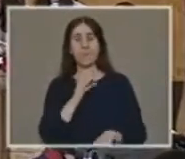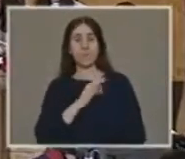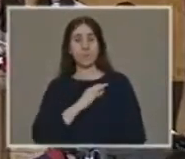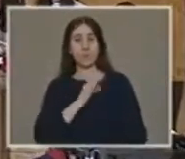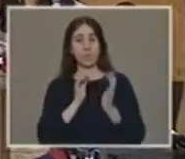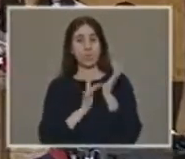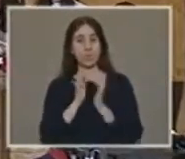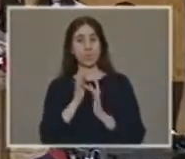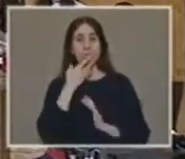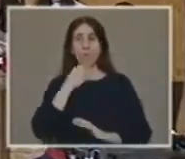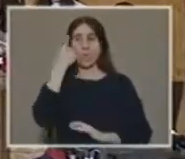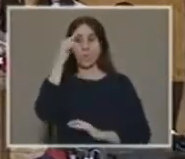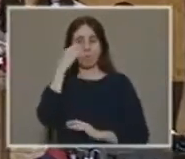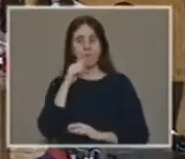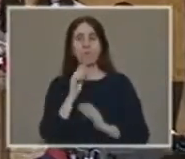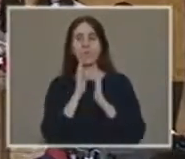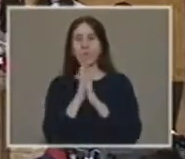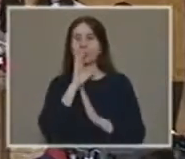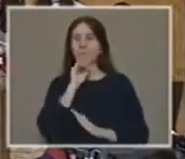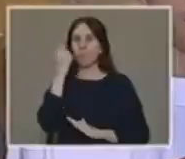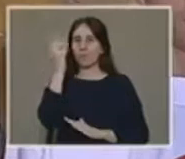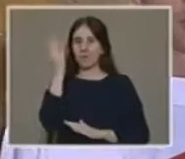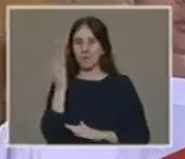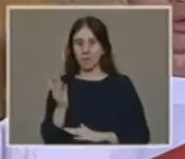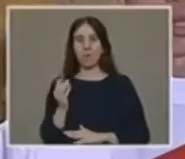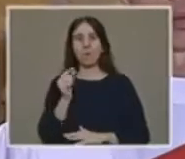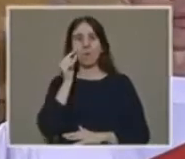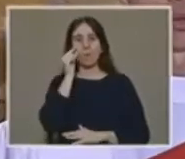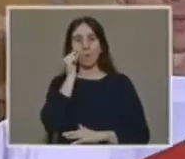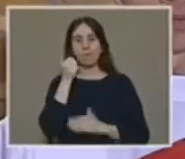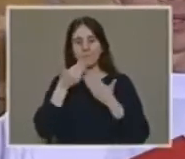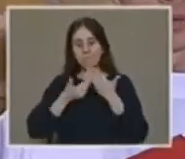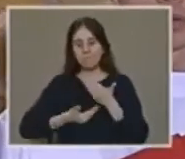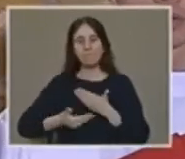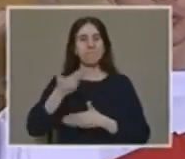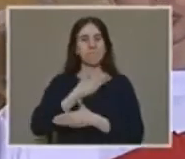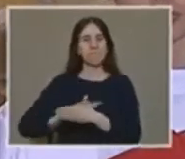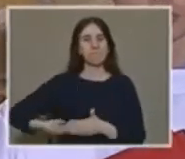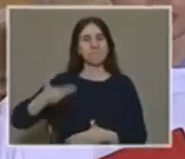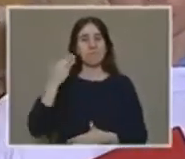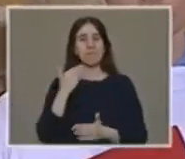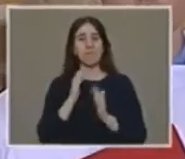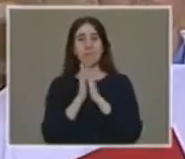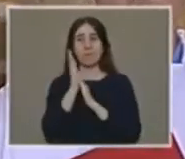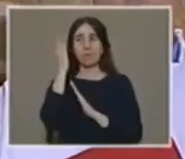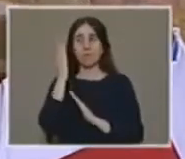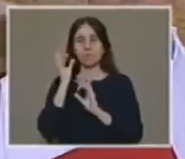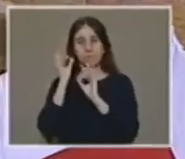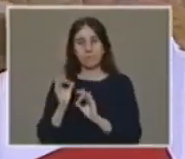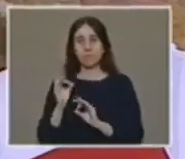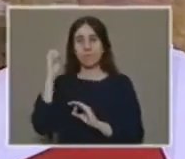Filho unigênito de Deus, nascido do Pai antes de todos os séculos. Deus de Deus, luz da